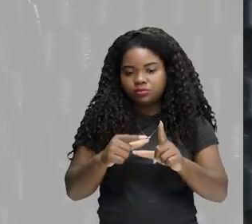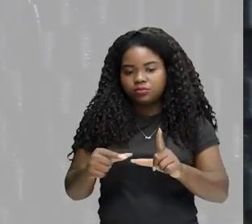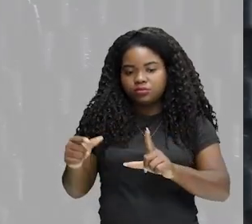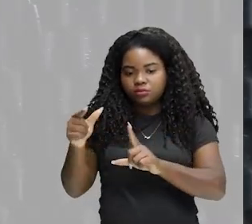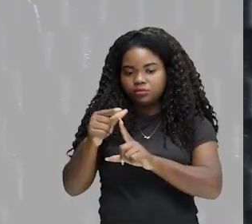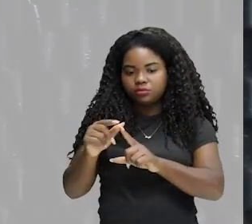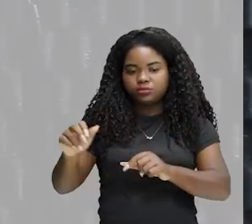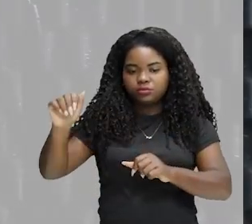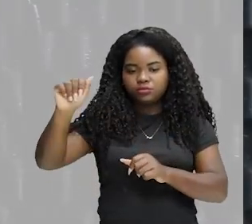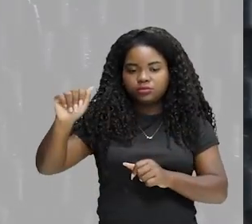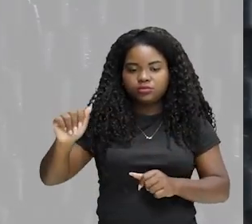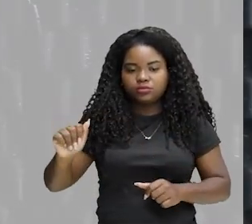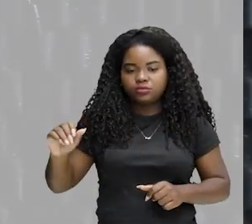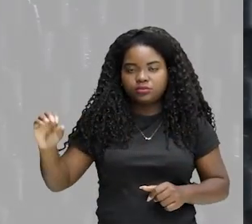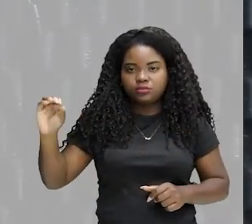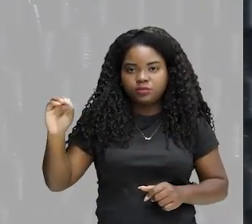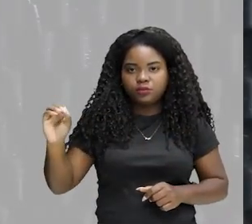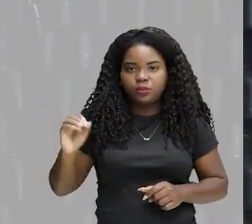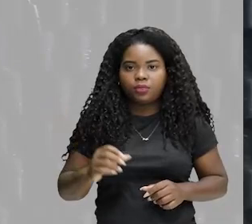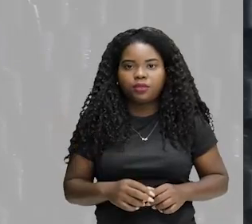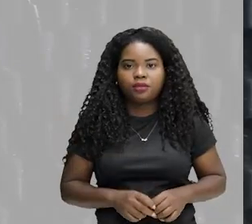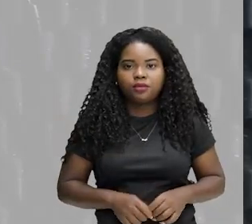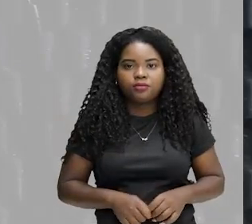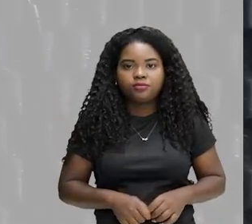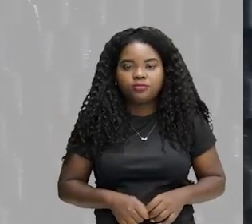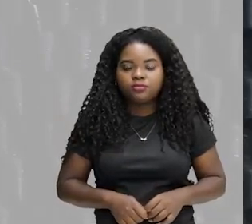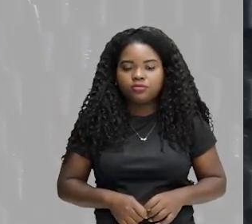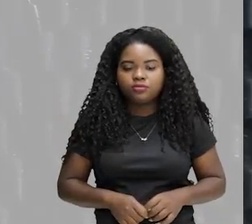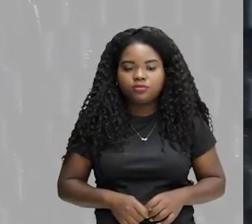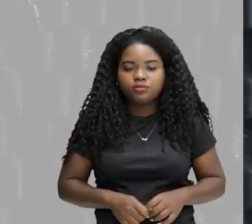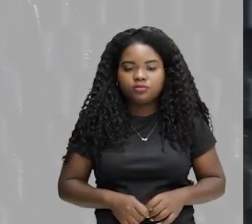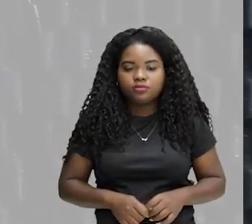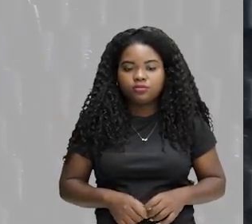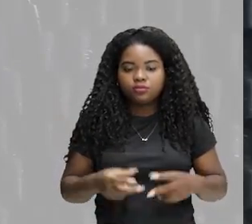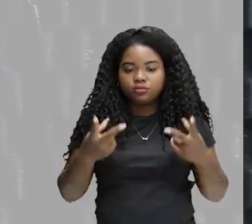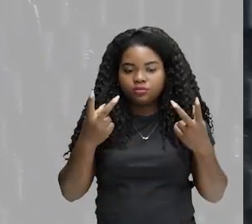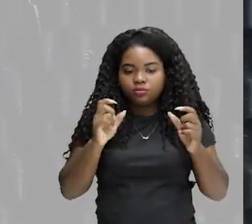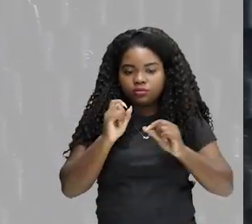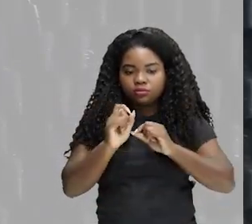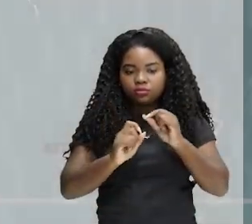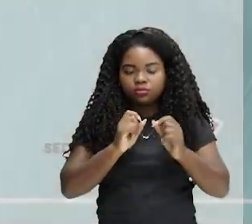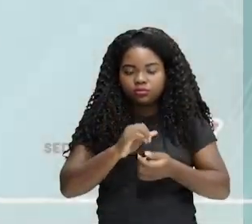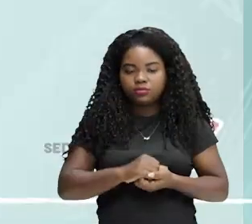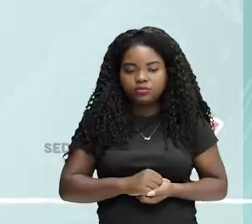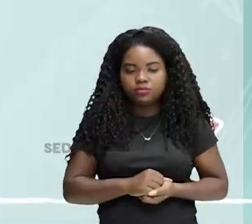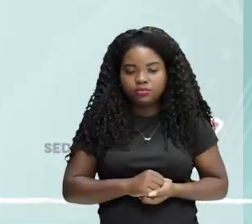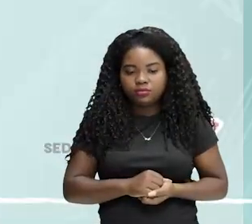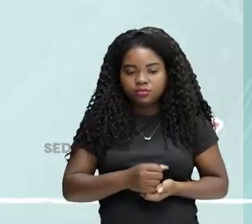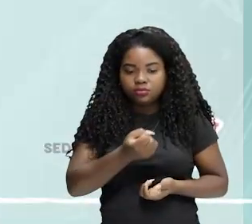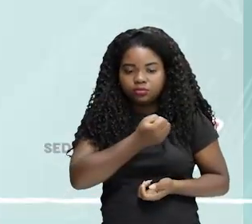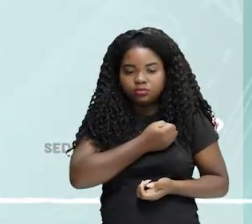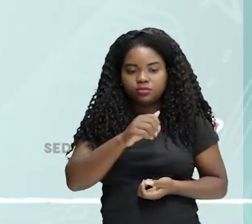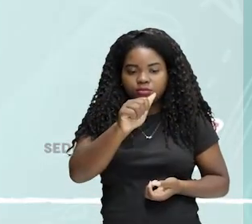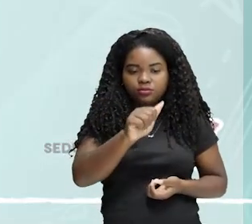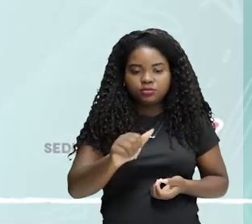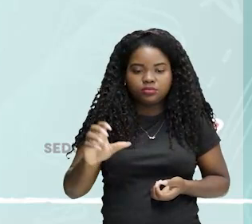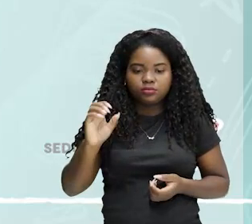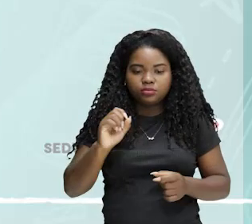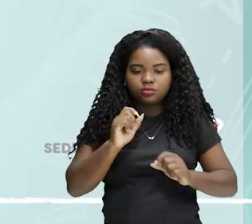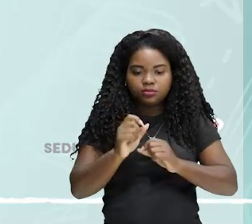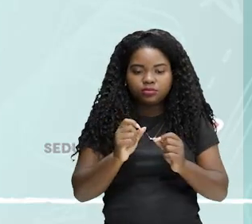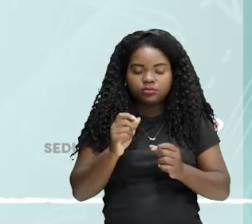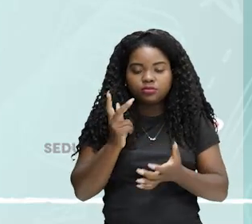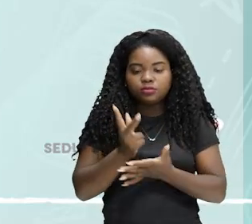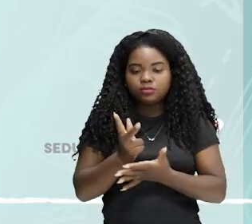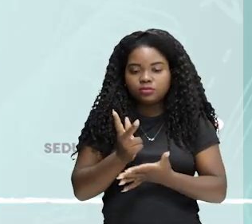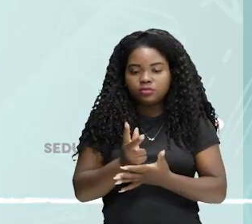também tenho 7 igual a log de A sobre A0. Gente, perceba que o valor A0 ele é uma constante de referência.